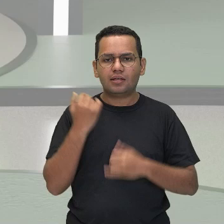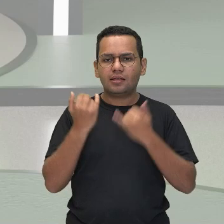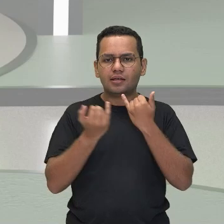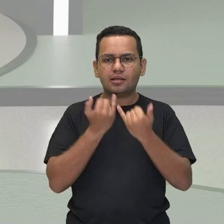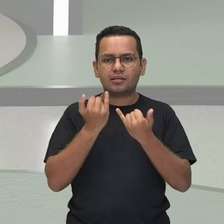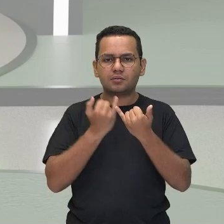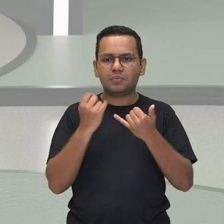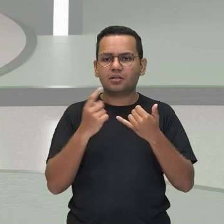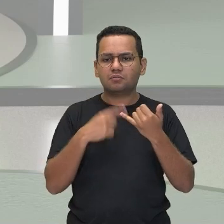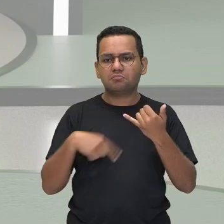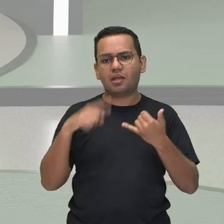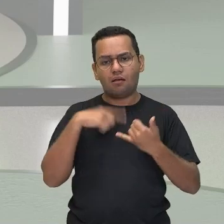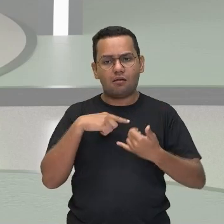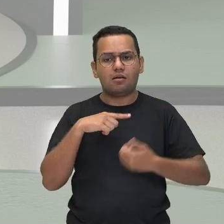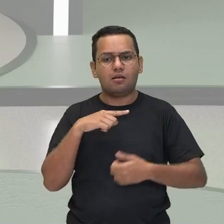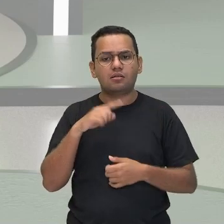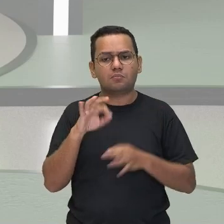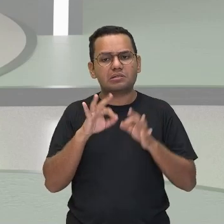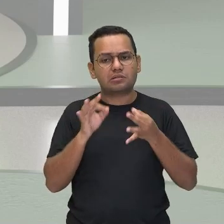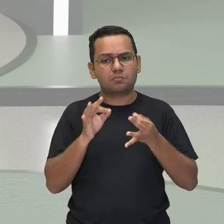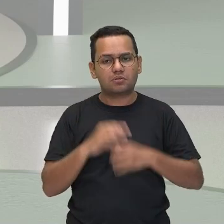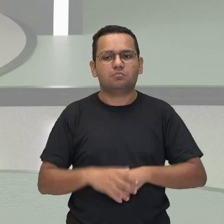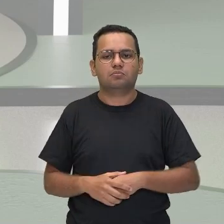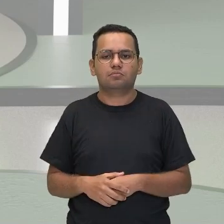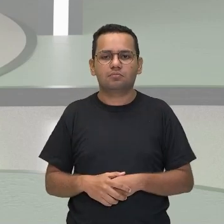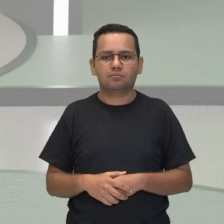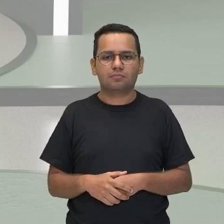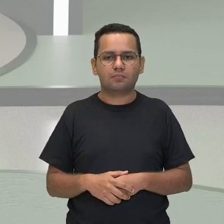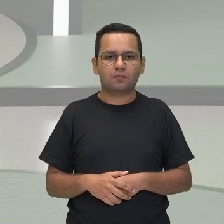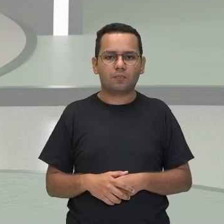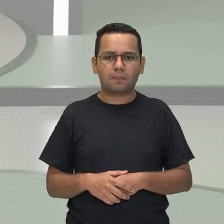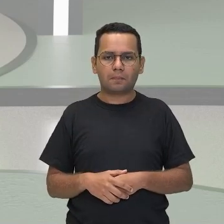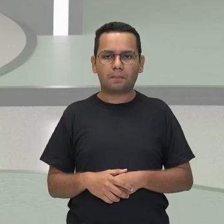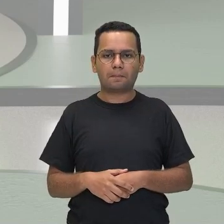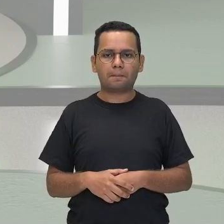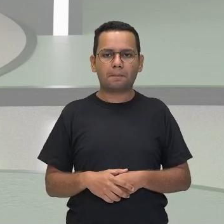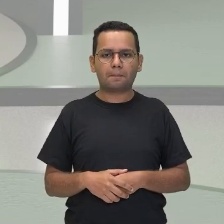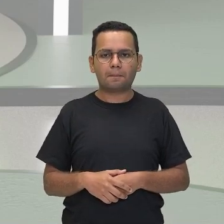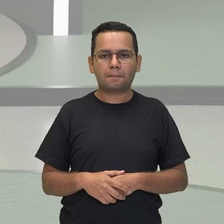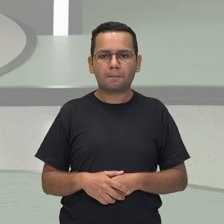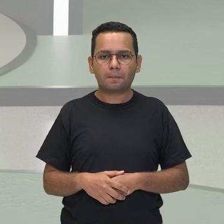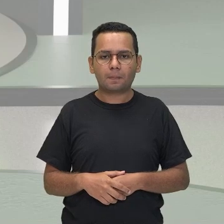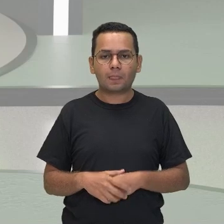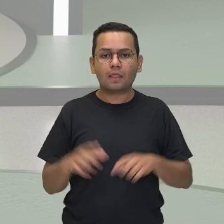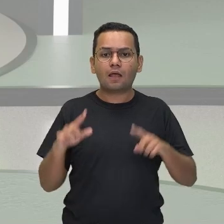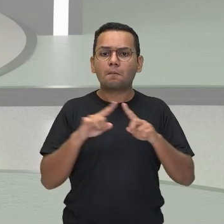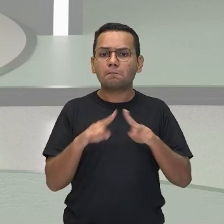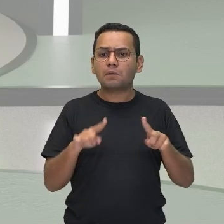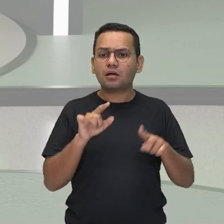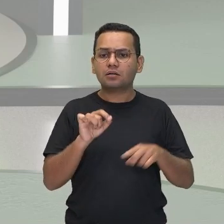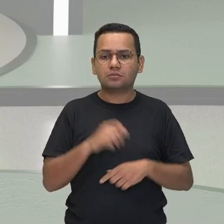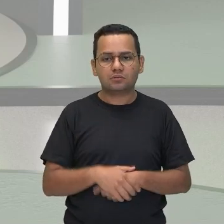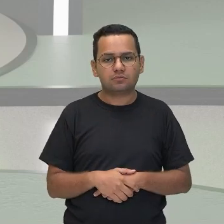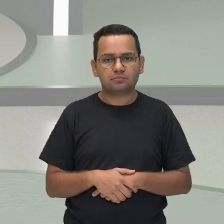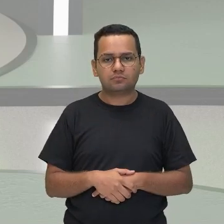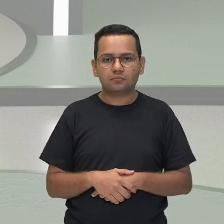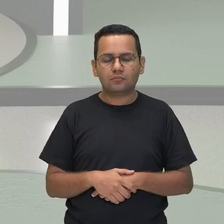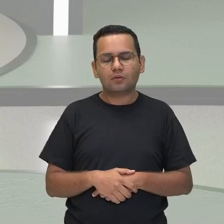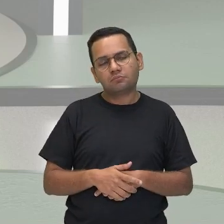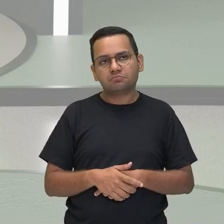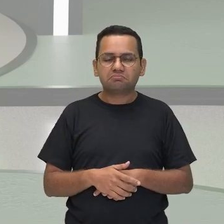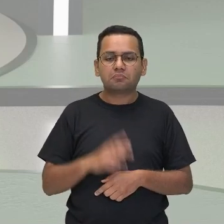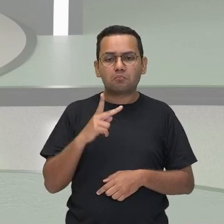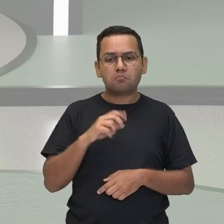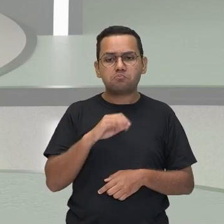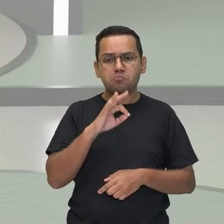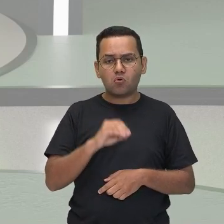destilação simples, mas ela é utilizada para separar misturas de líquidos com pontos de ebulição próximos. Próximos